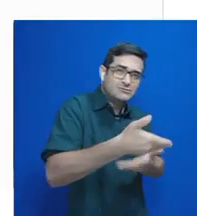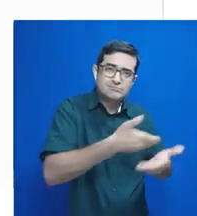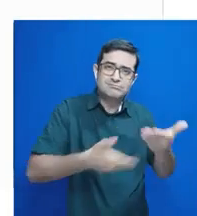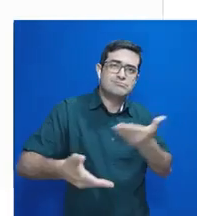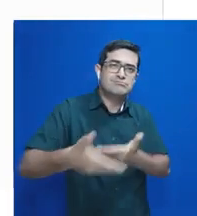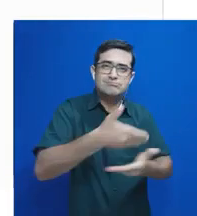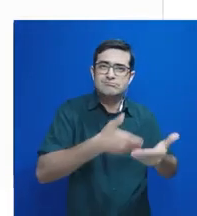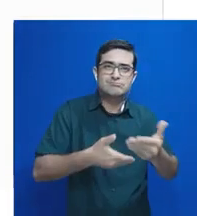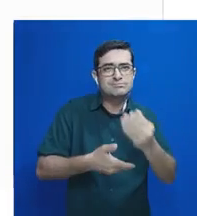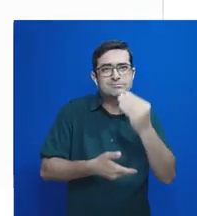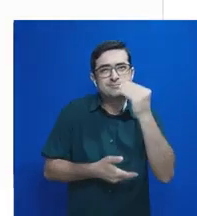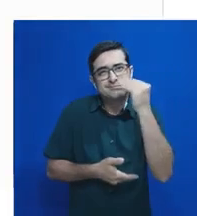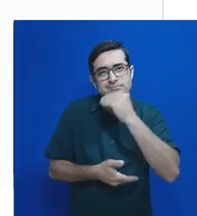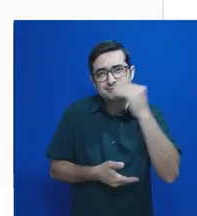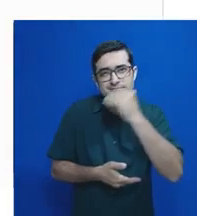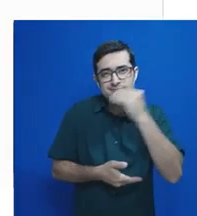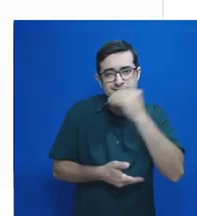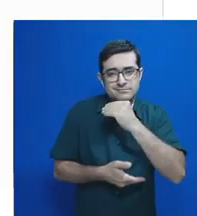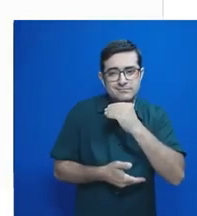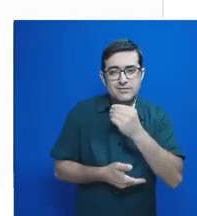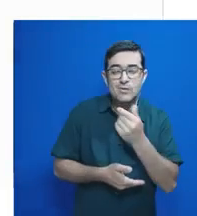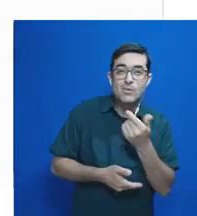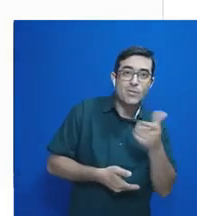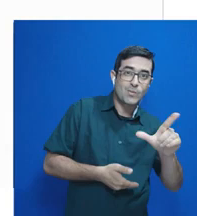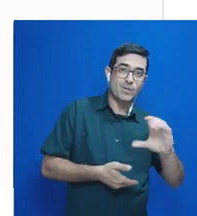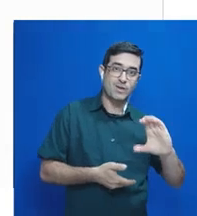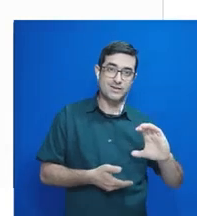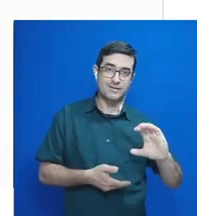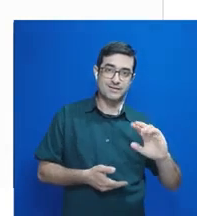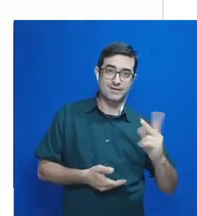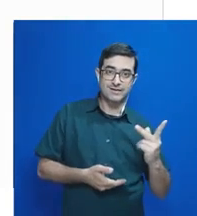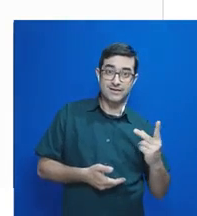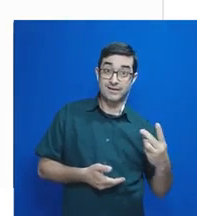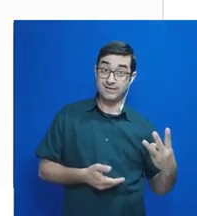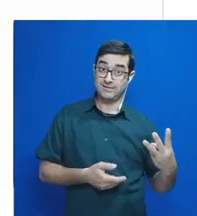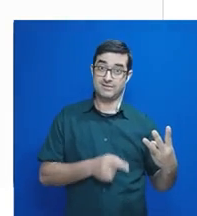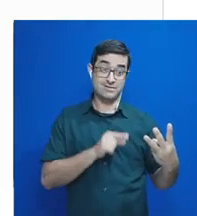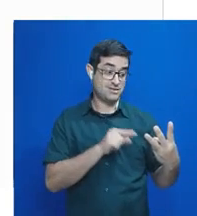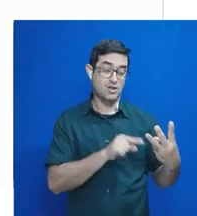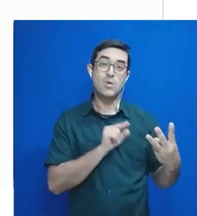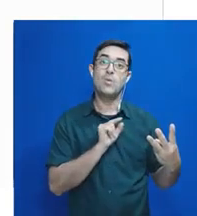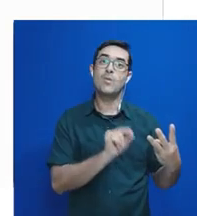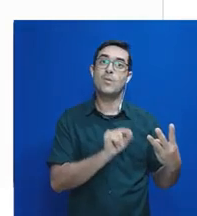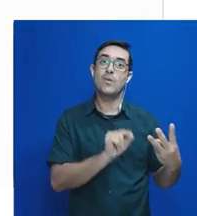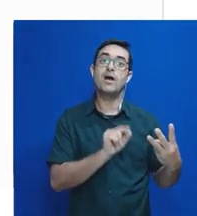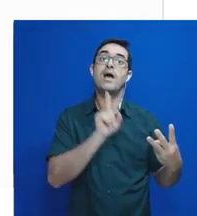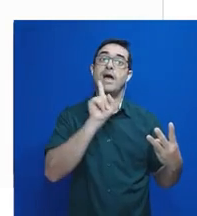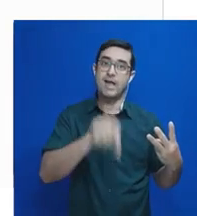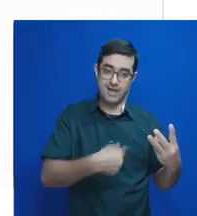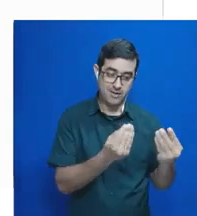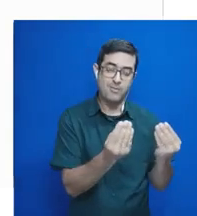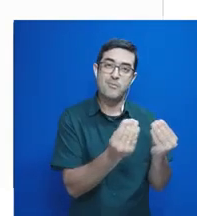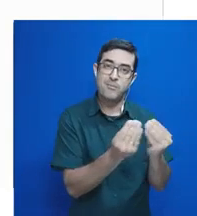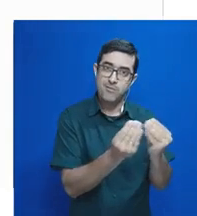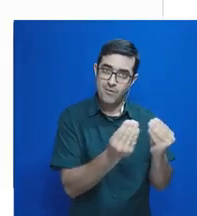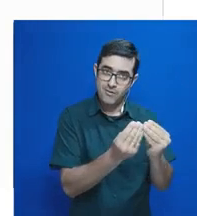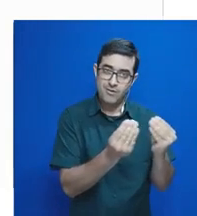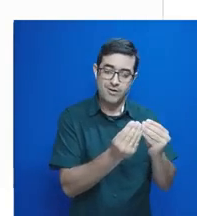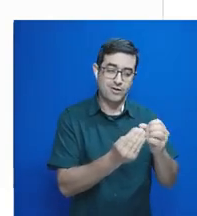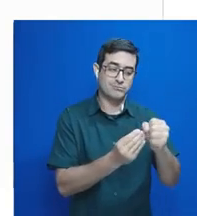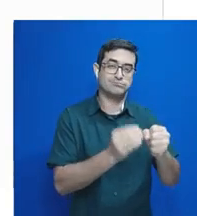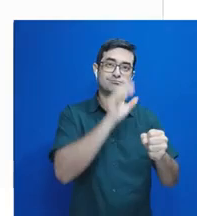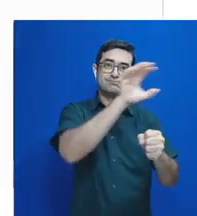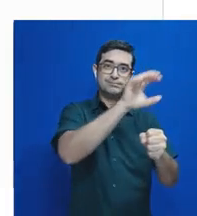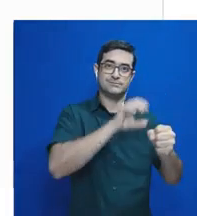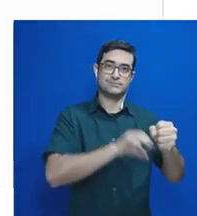fraca quando comparado ao clorometano. O clorometano, ele já é uma molécula também tetraédrica, mas